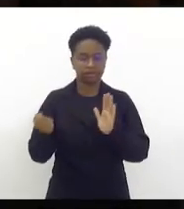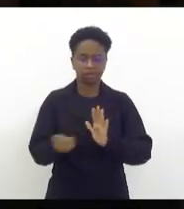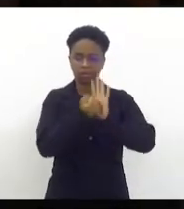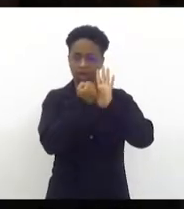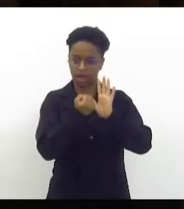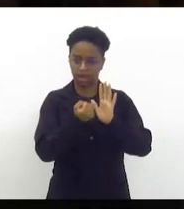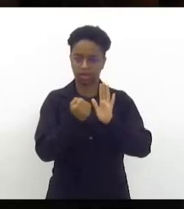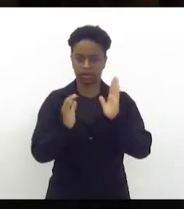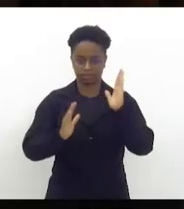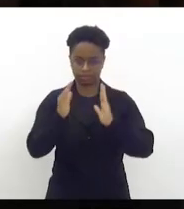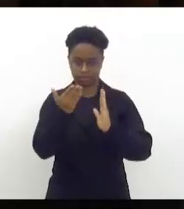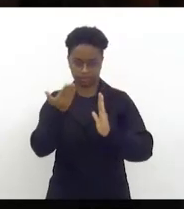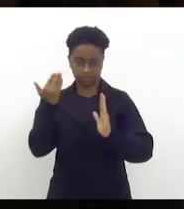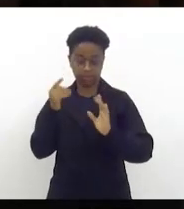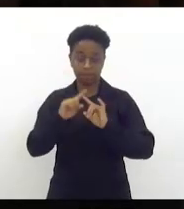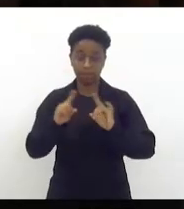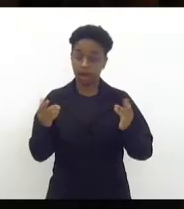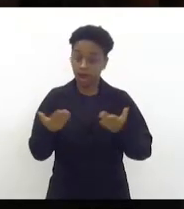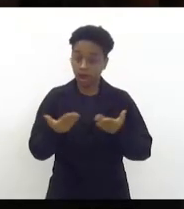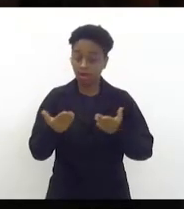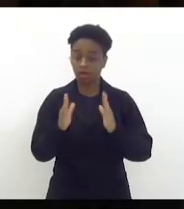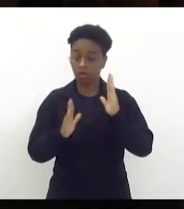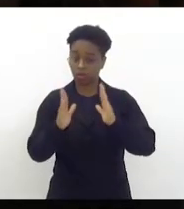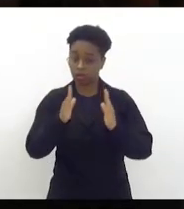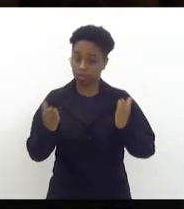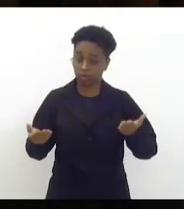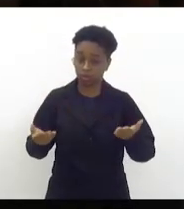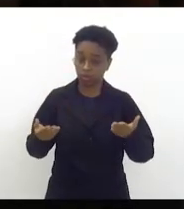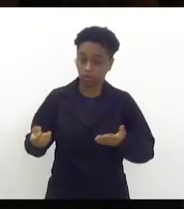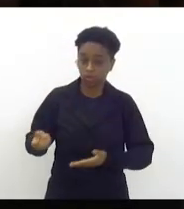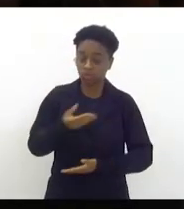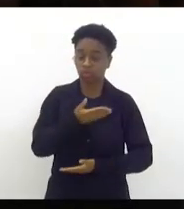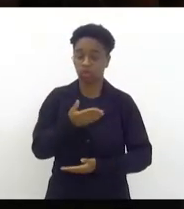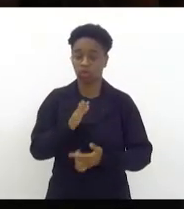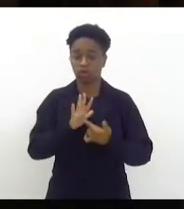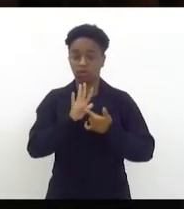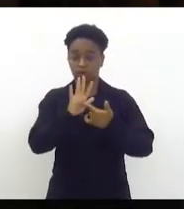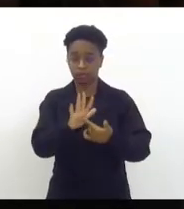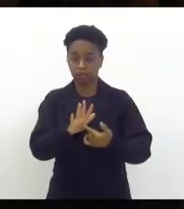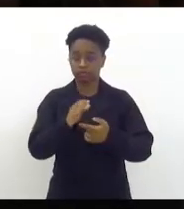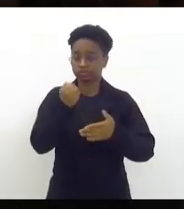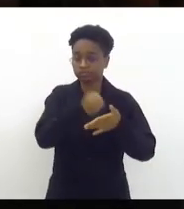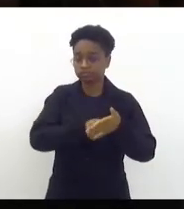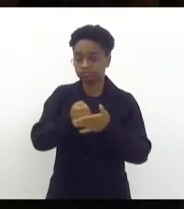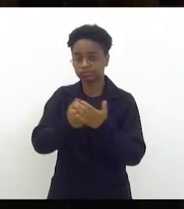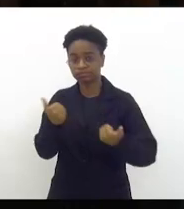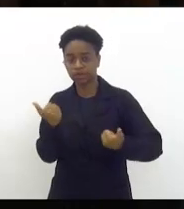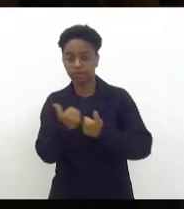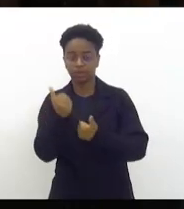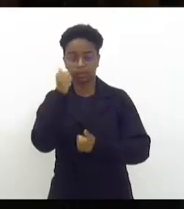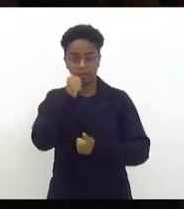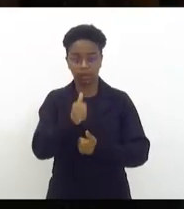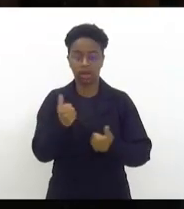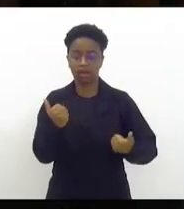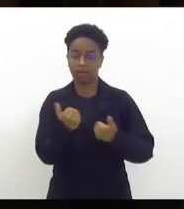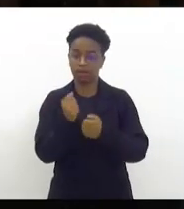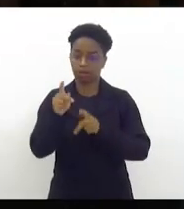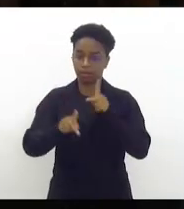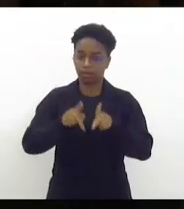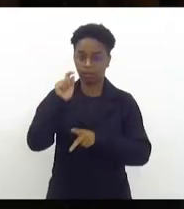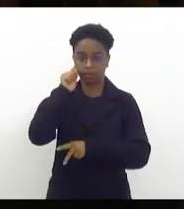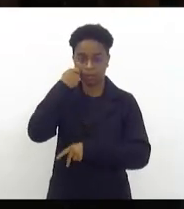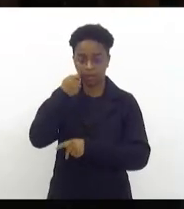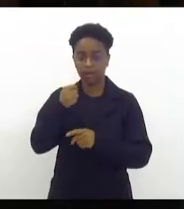característica do último governo. Mas, nesse governo que se diz da luta das mulheres, da luta do povo preto, da